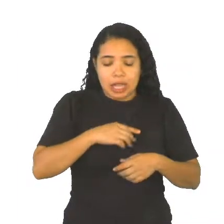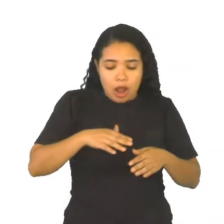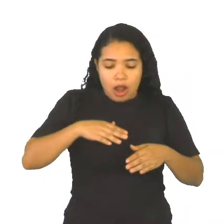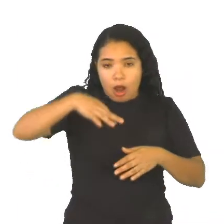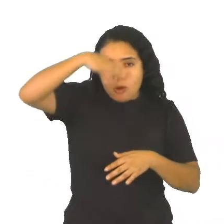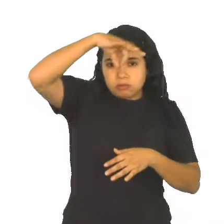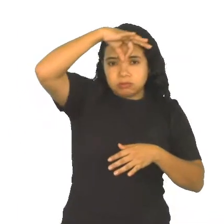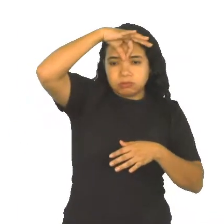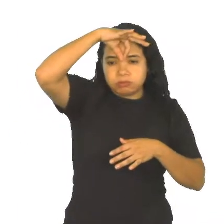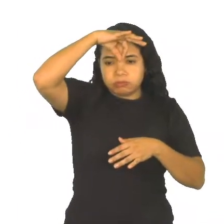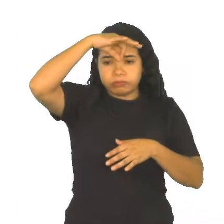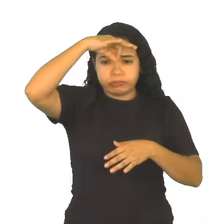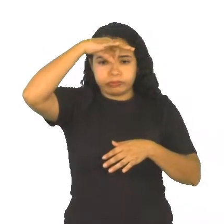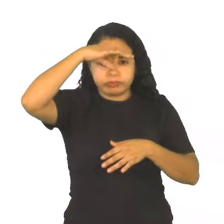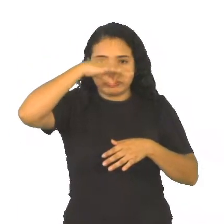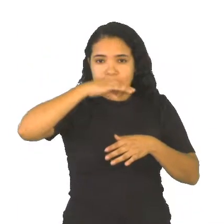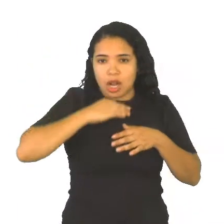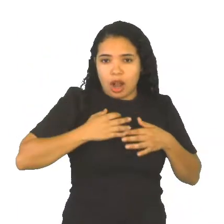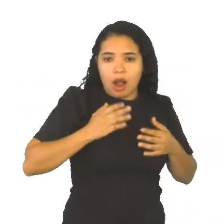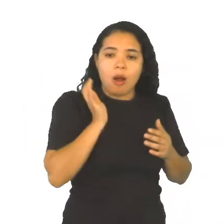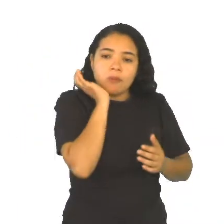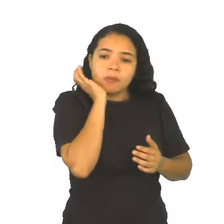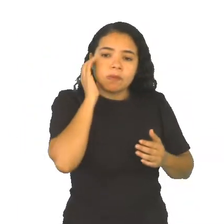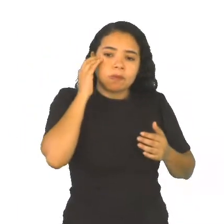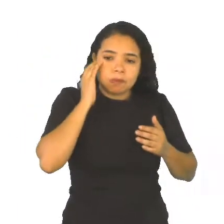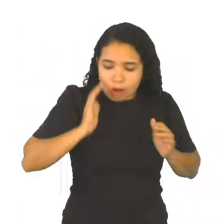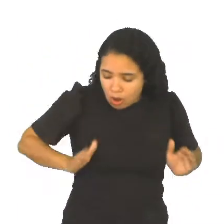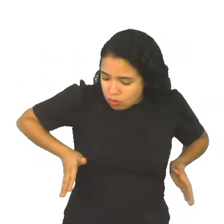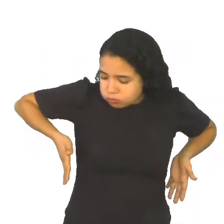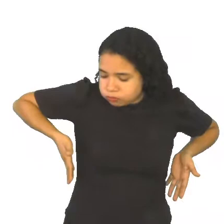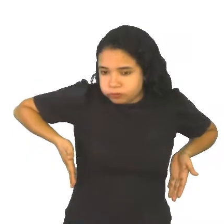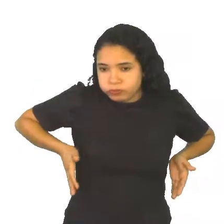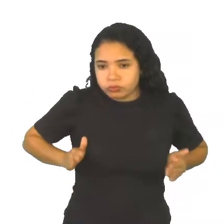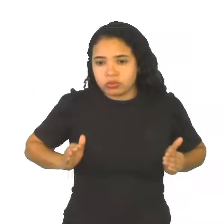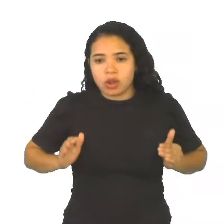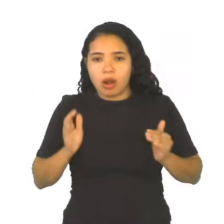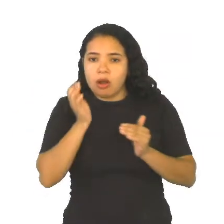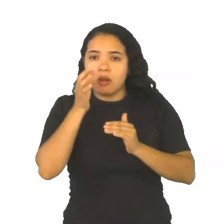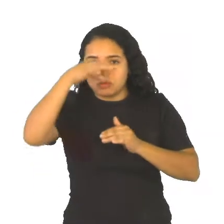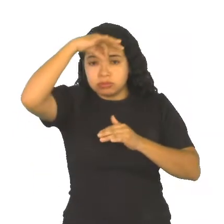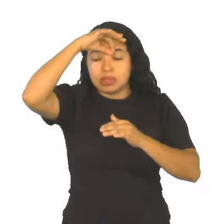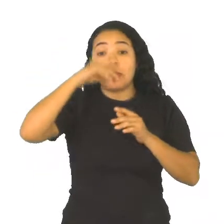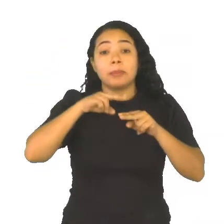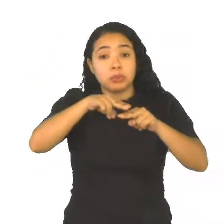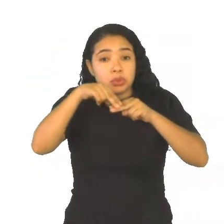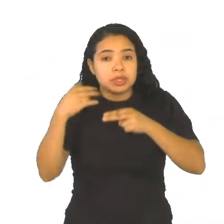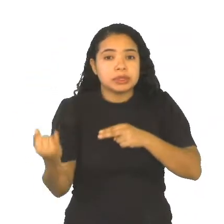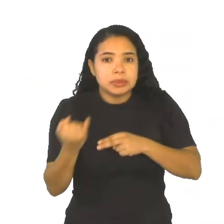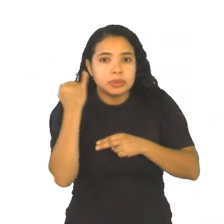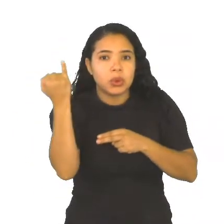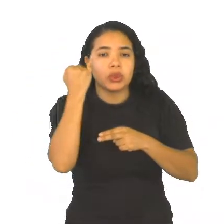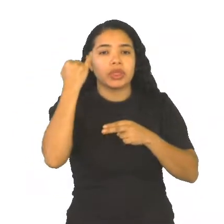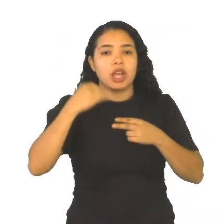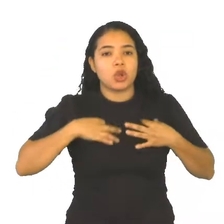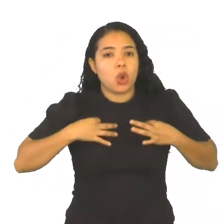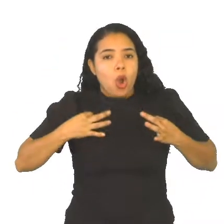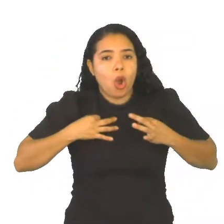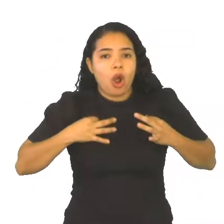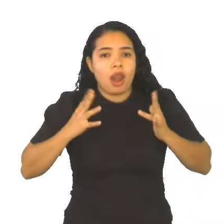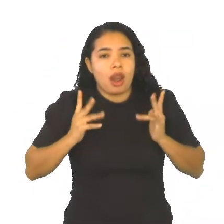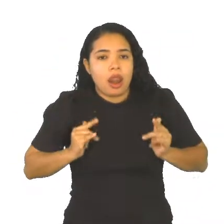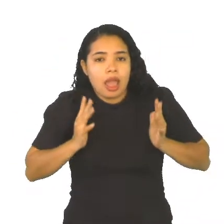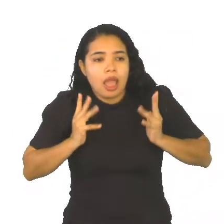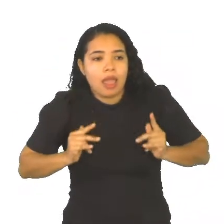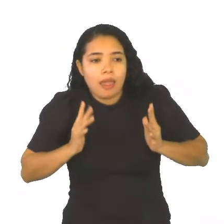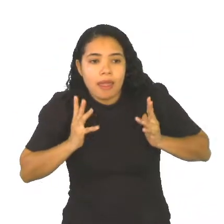de trás, ali da sua calça jeans, da sua roupa. É por isso que é importante usar roupas limpas, certo? A